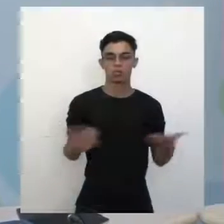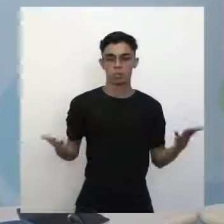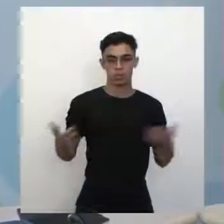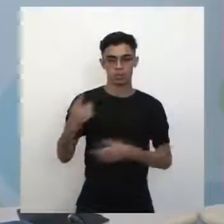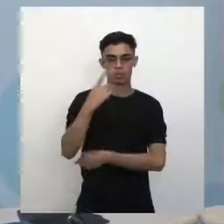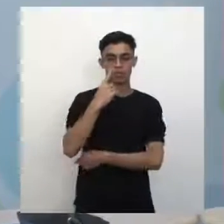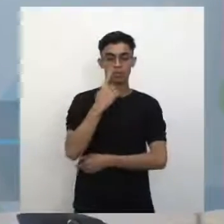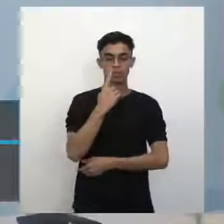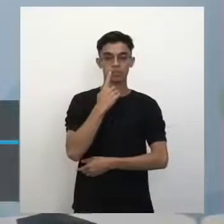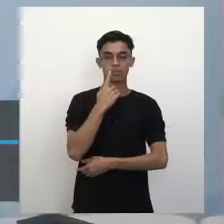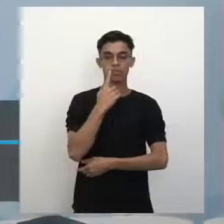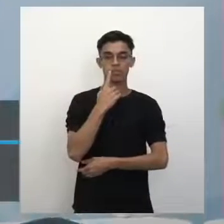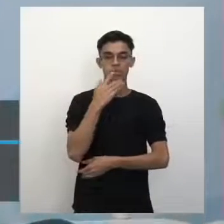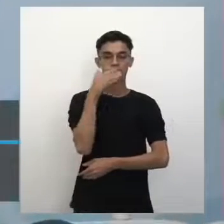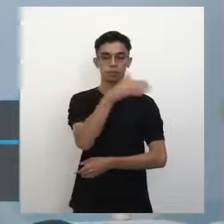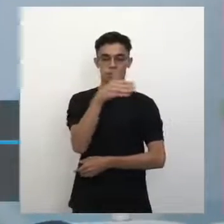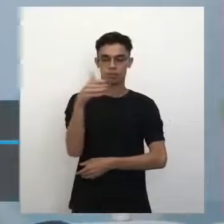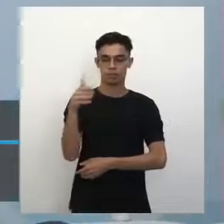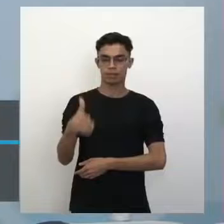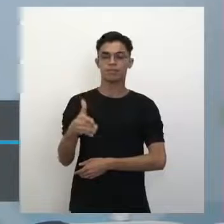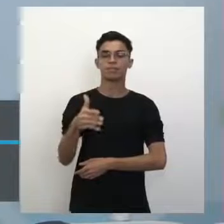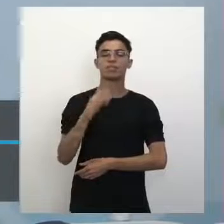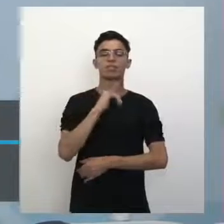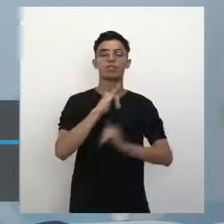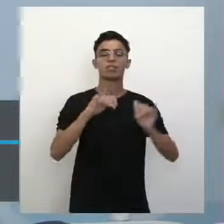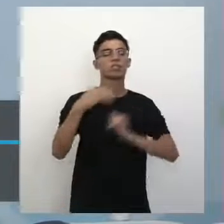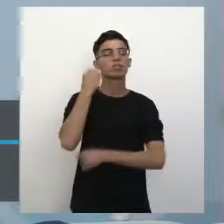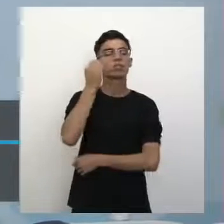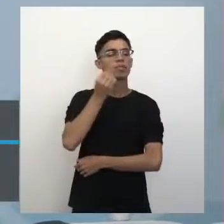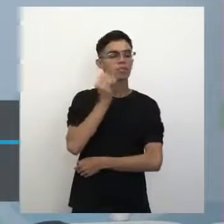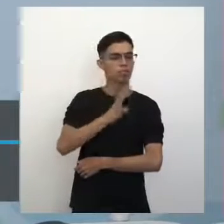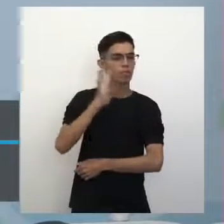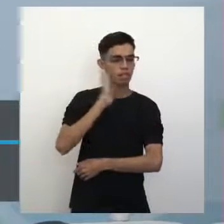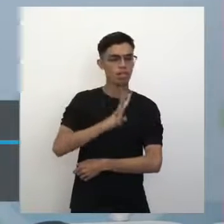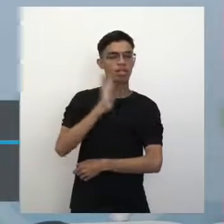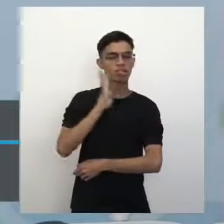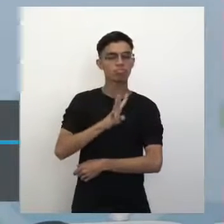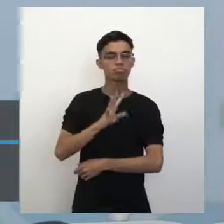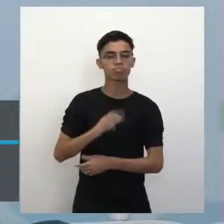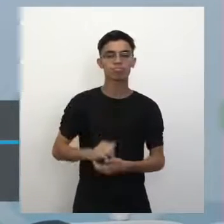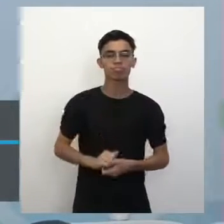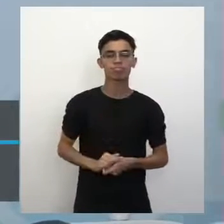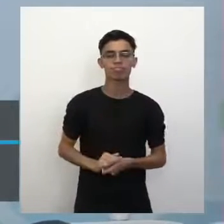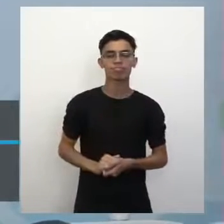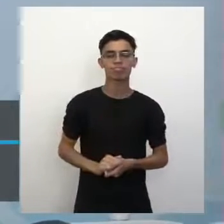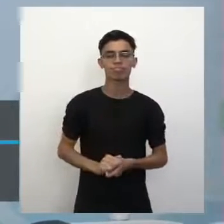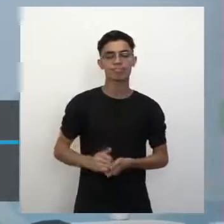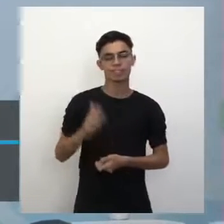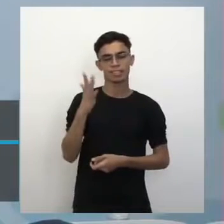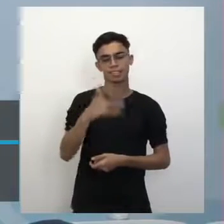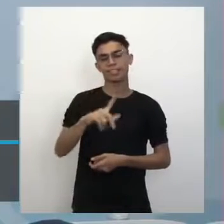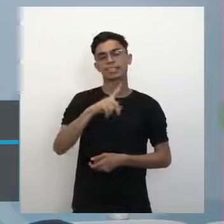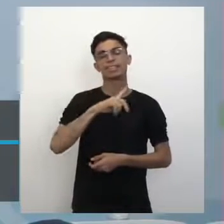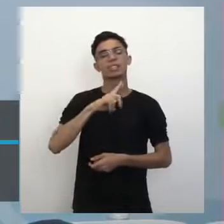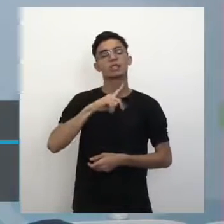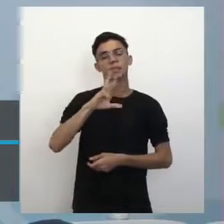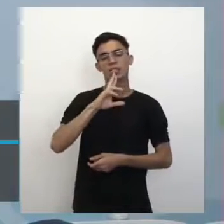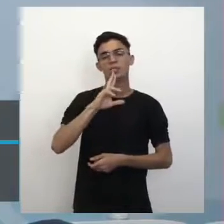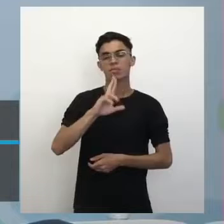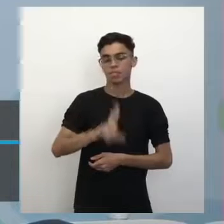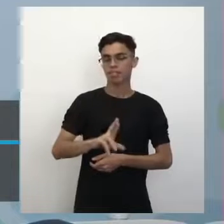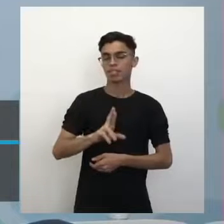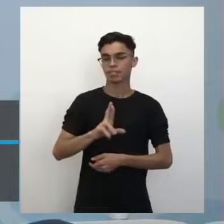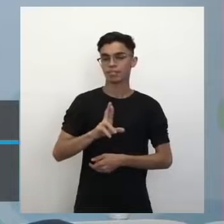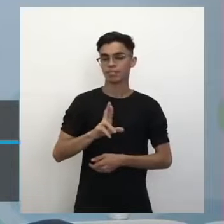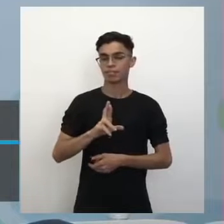Olha, além aqui das participações, falando que o experimento é muito bacana e tal, a gente já tinha aí uma resposta